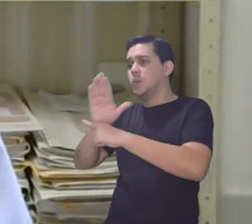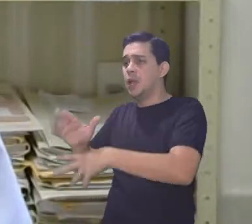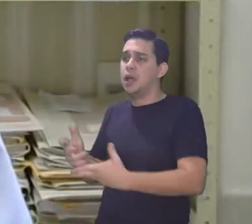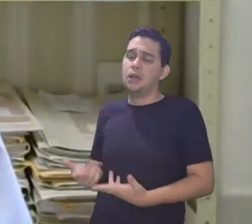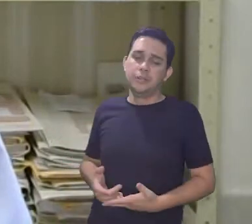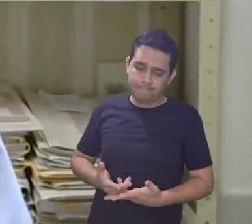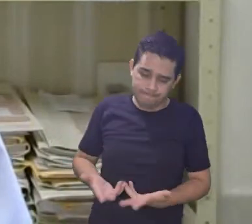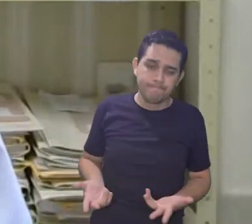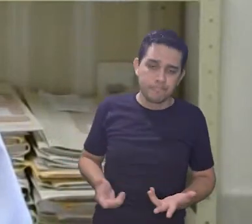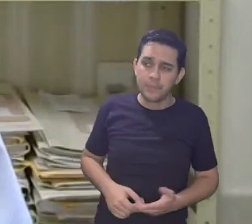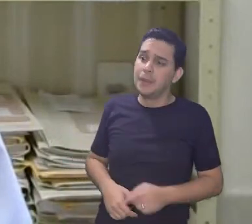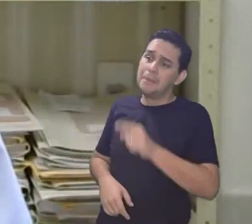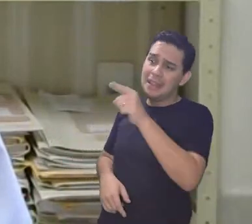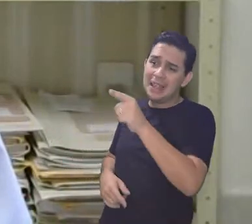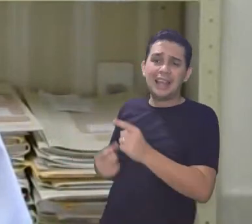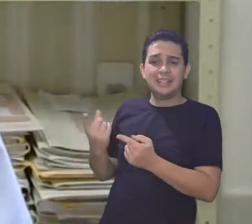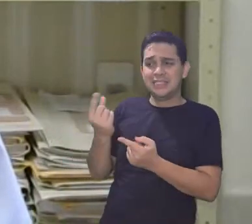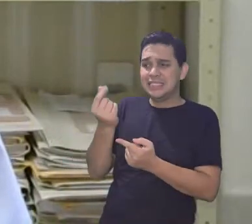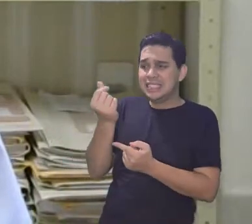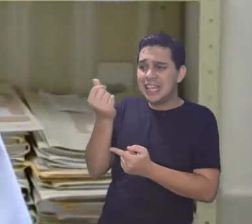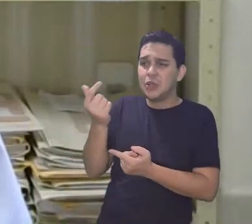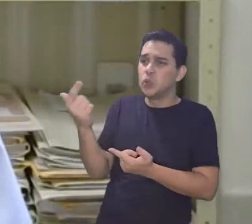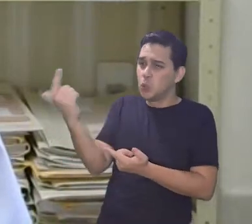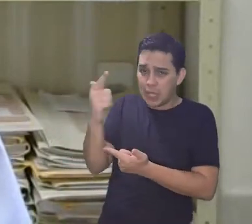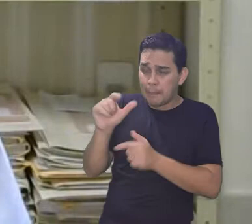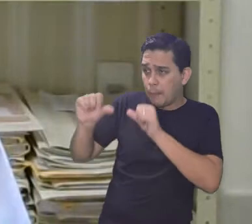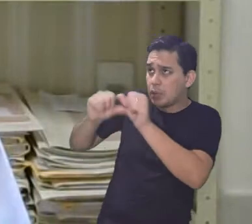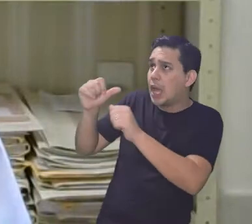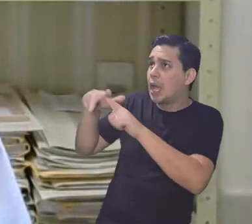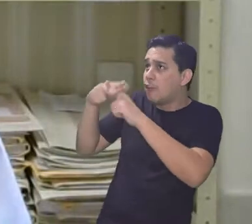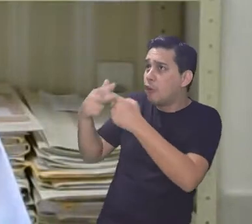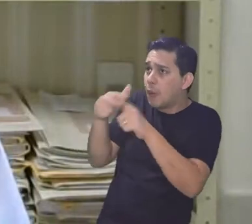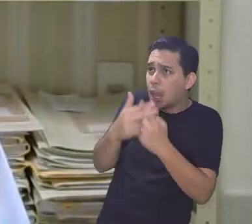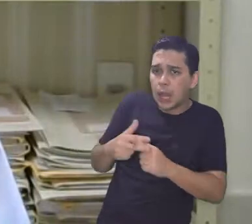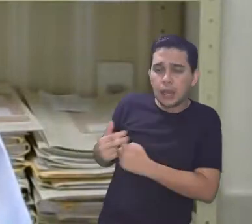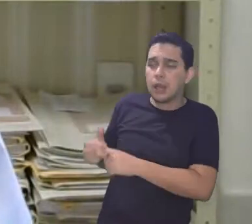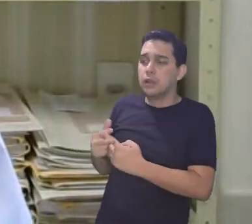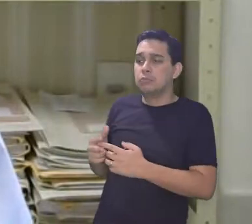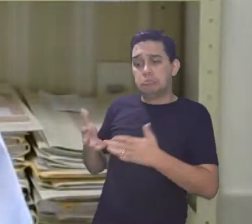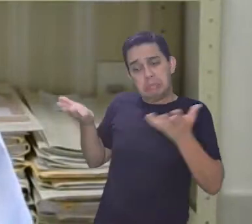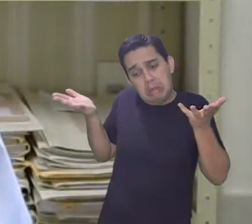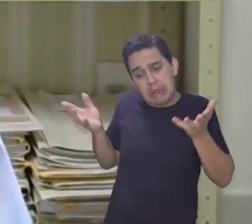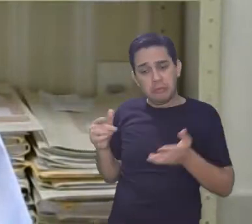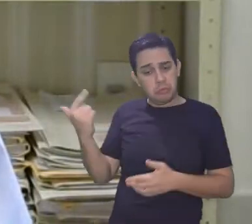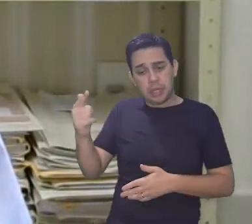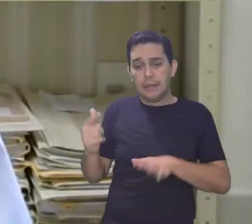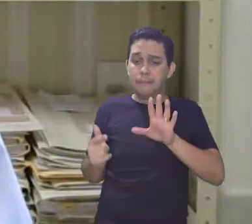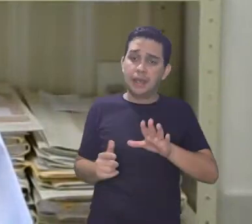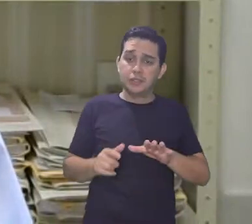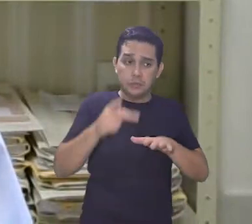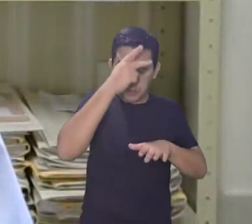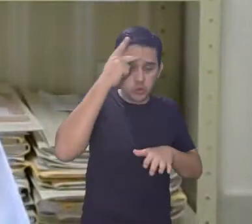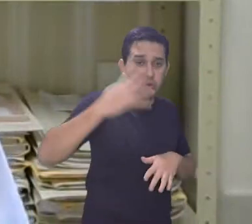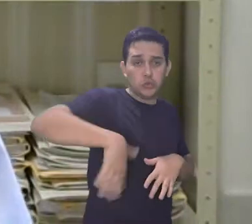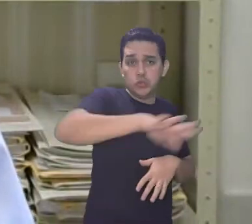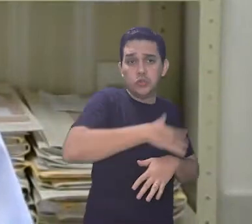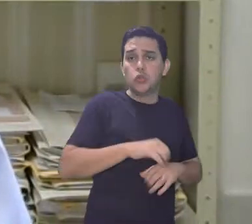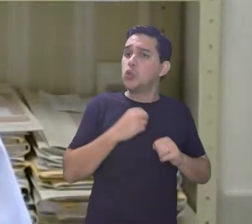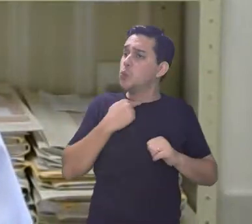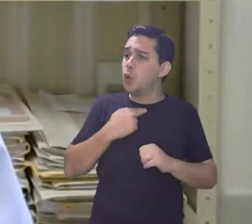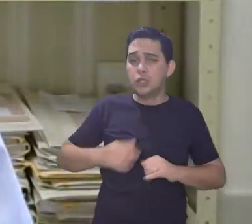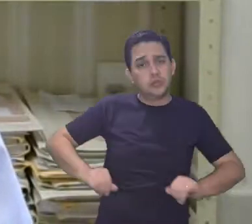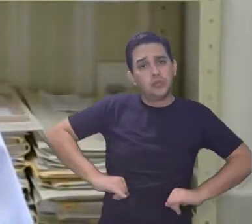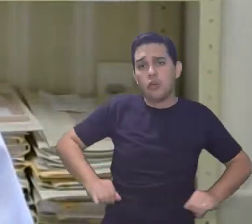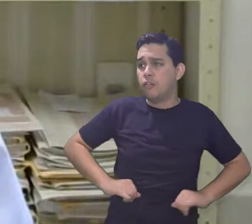financeira, talvez, da Fundação Leão 13, mas a população ela não pode ser punida por erros de aporte